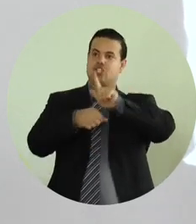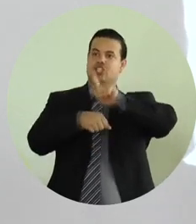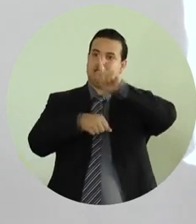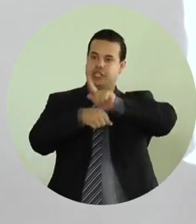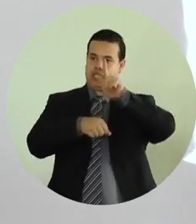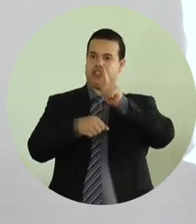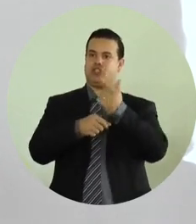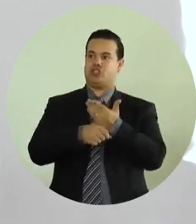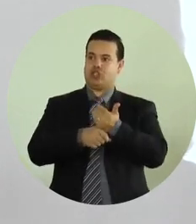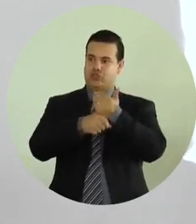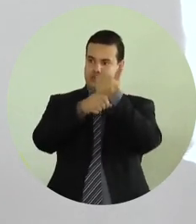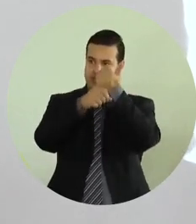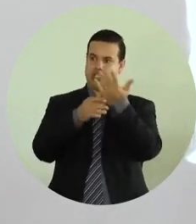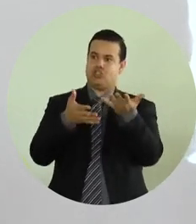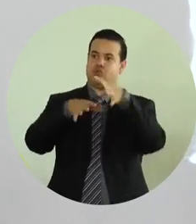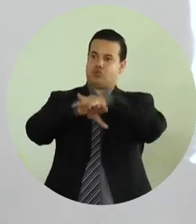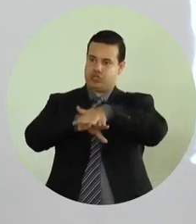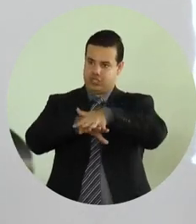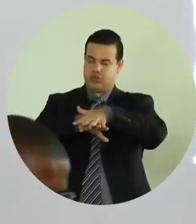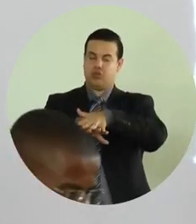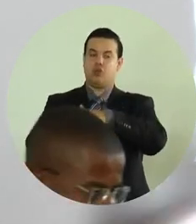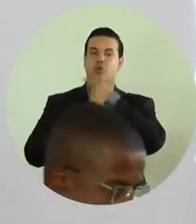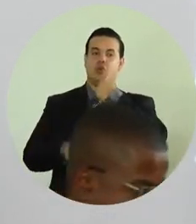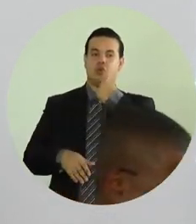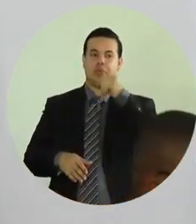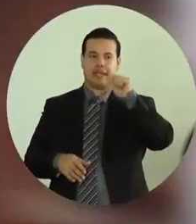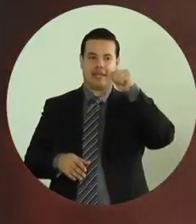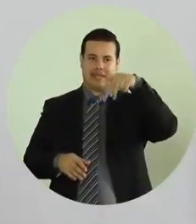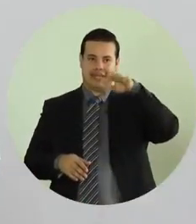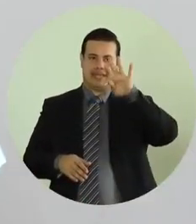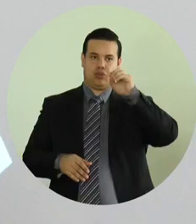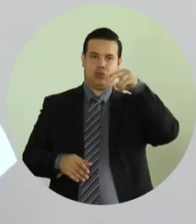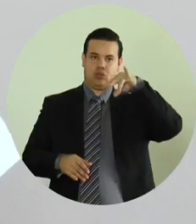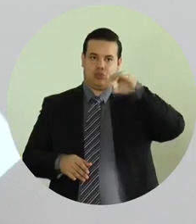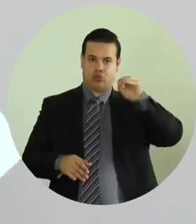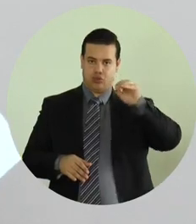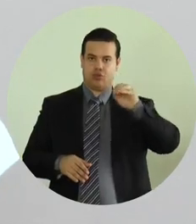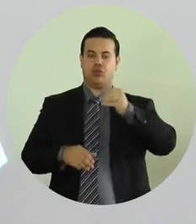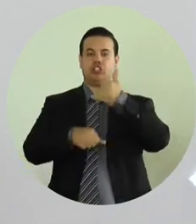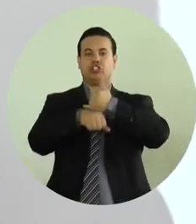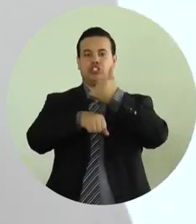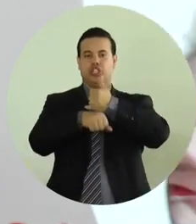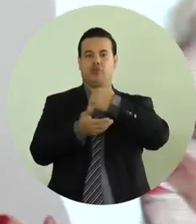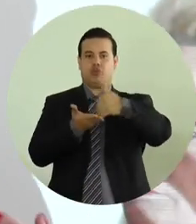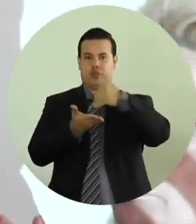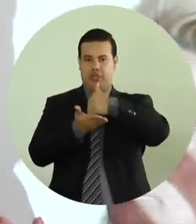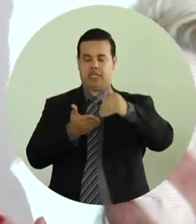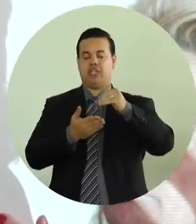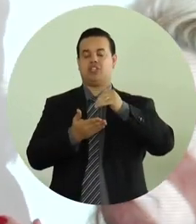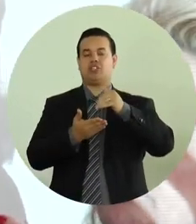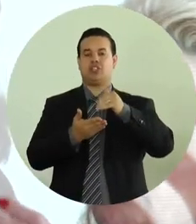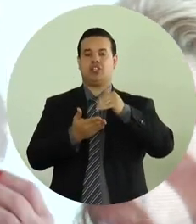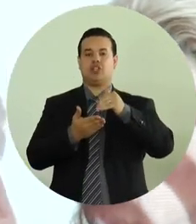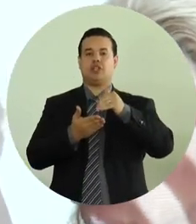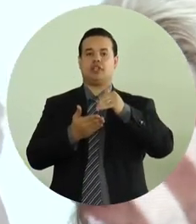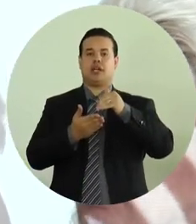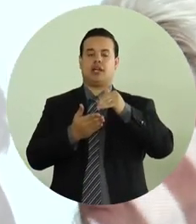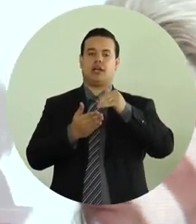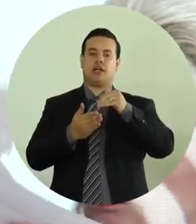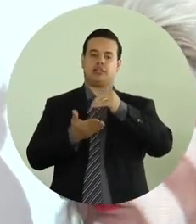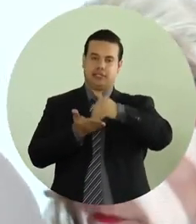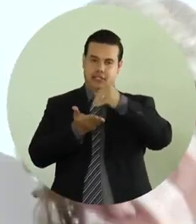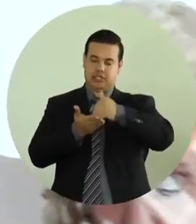de Tecnologia e Inclusão, doutor Antônio Rudinei Denardi, chefe de gabinete da Secretaria de Estado dos Direitos da